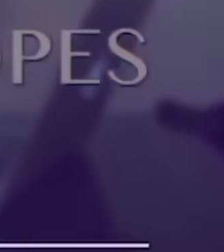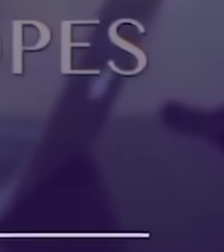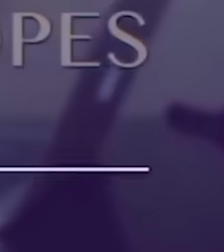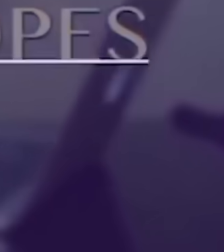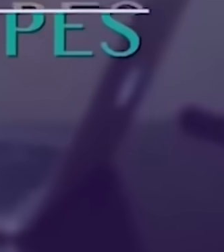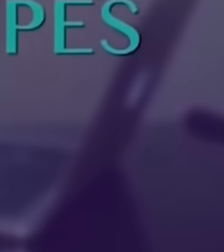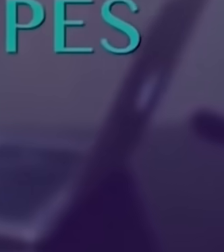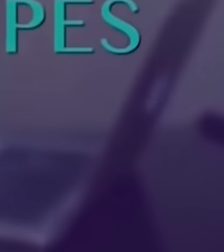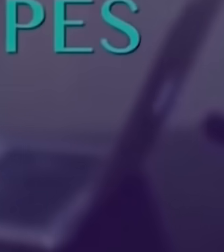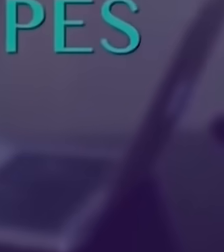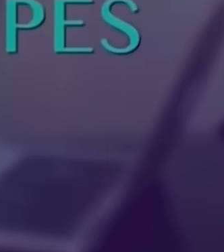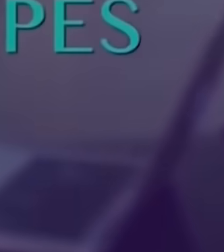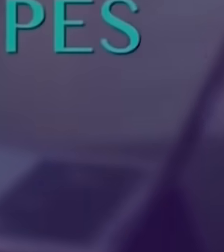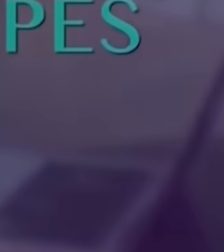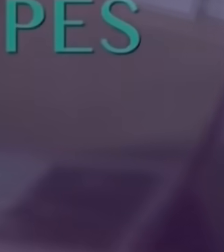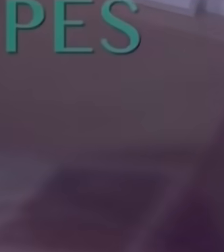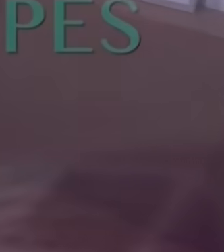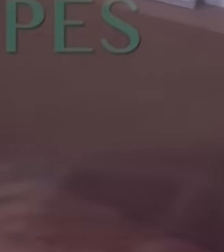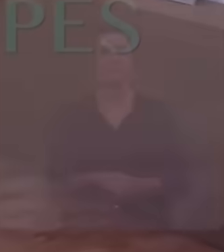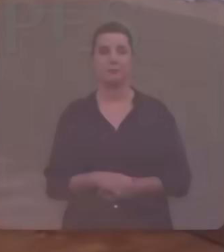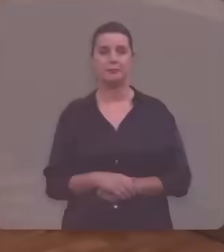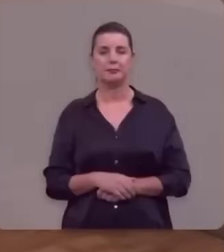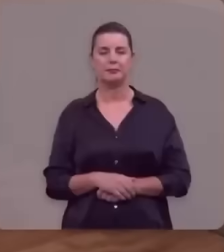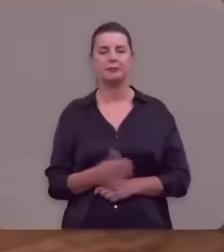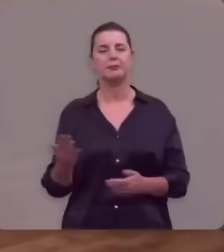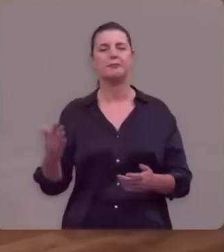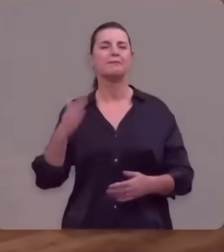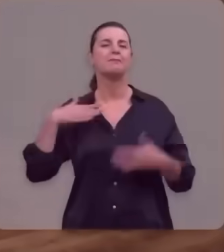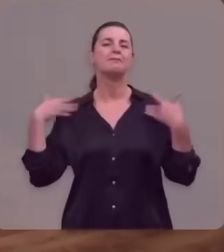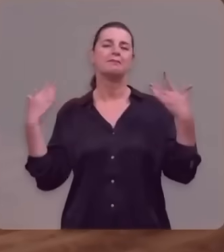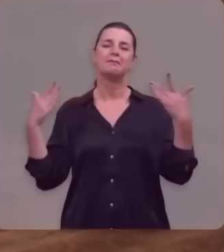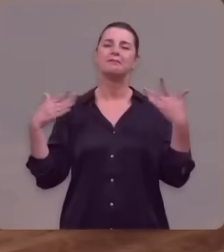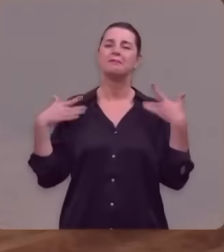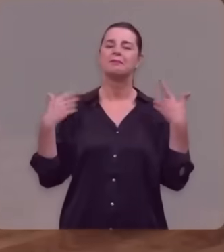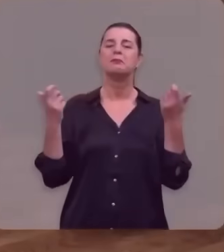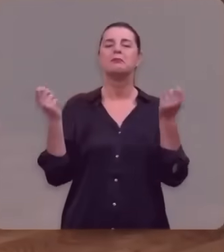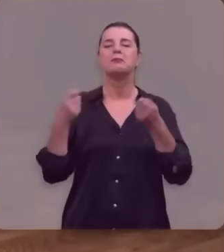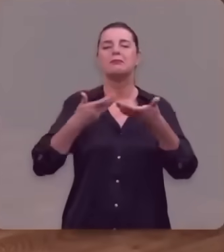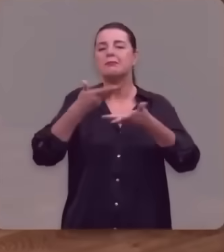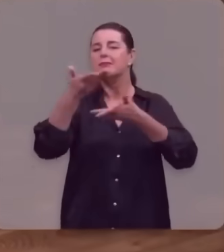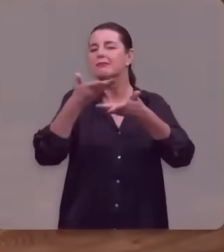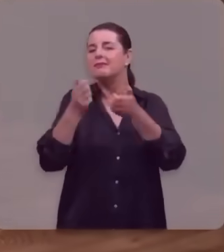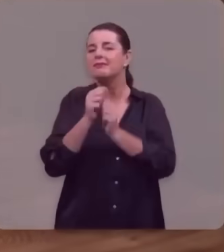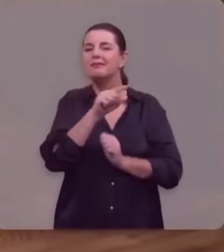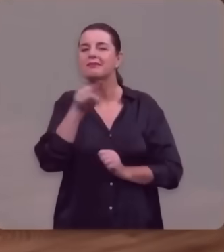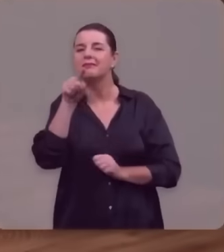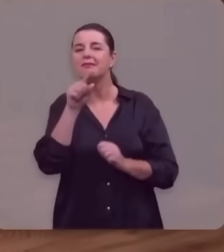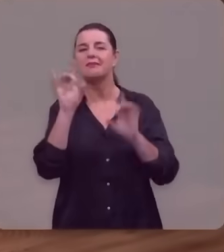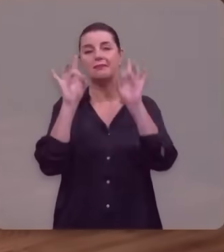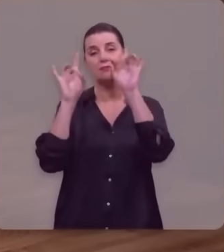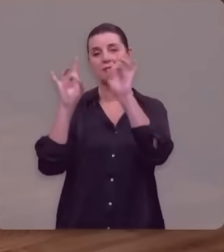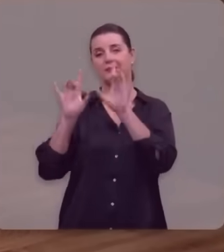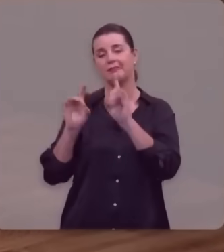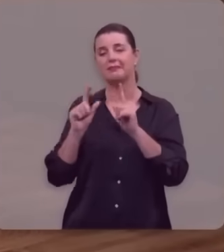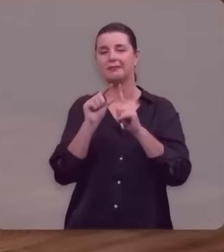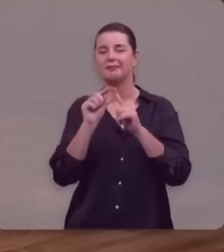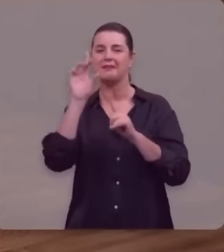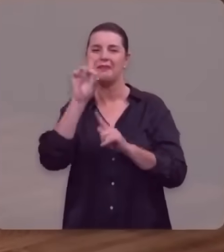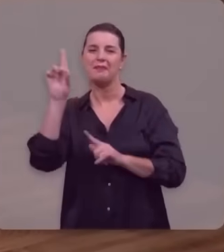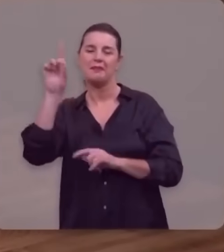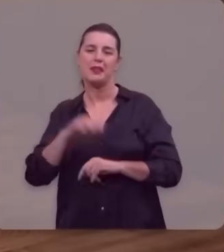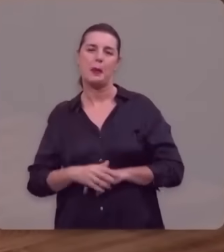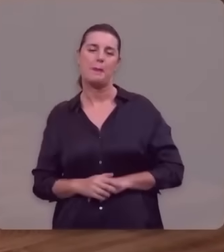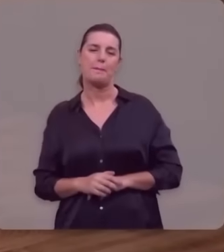palavra da verdade com Hernandes Dias Lopes Que privilégio poder partilhar com você a preciosíssima